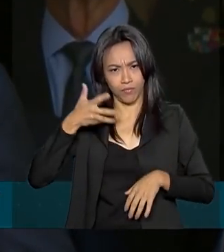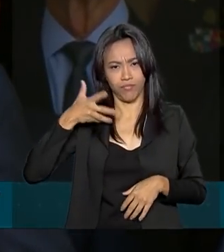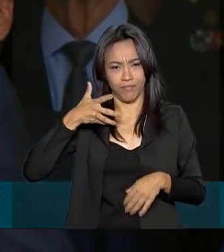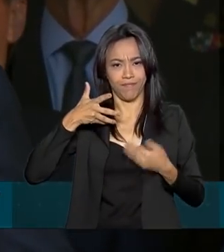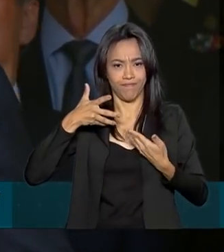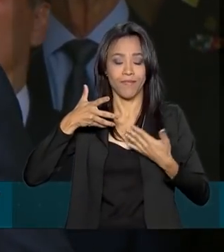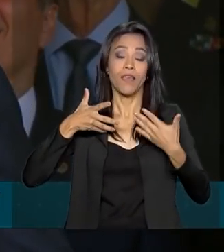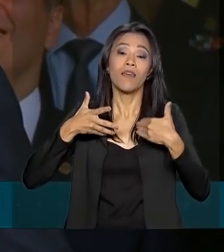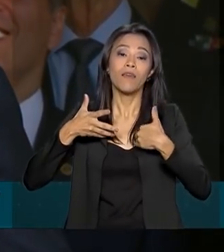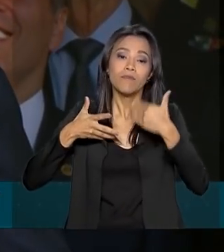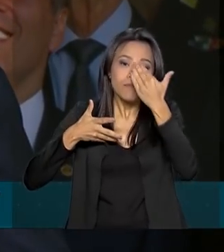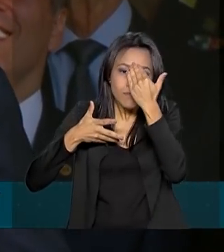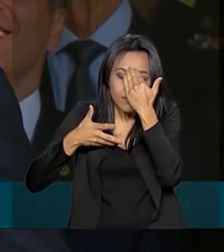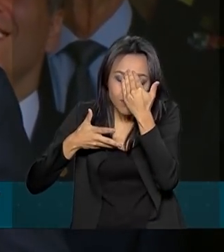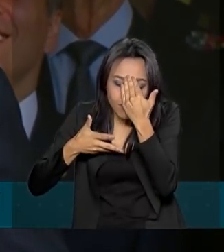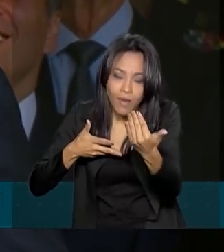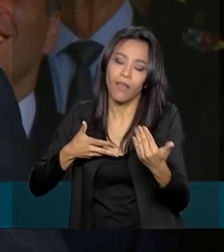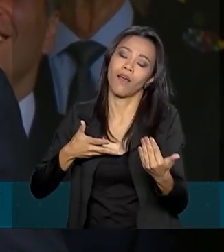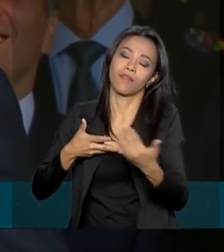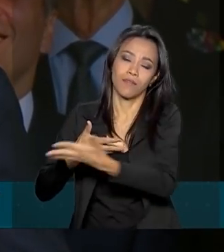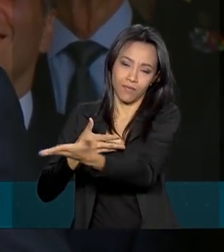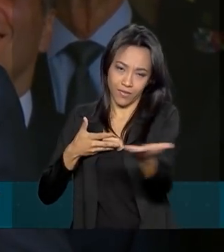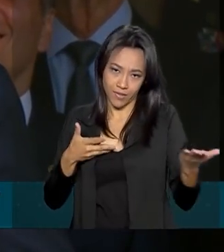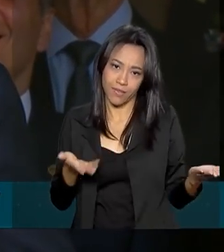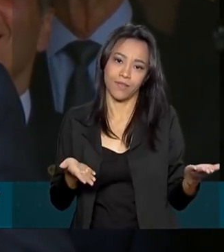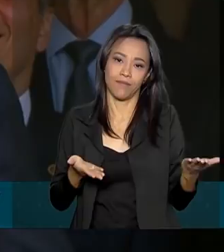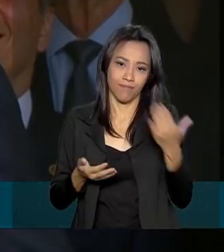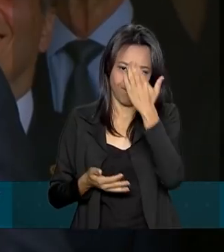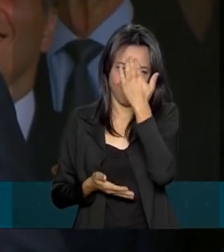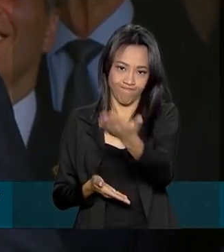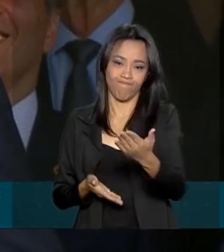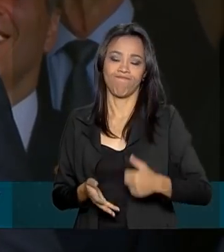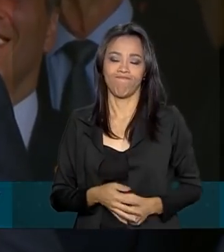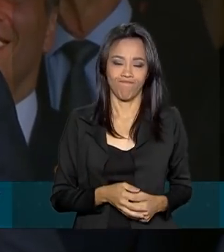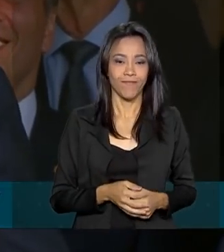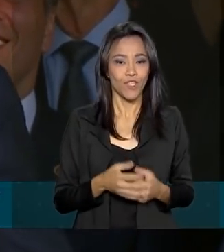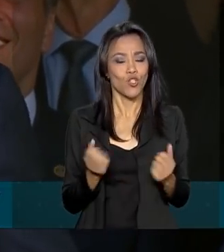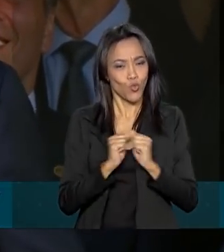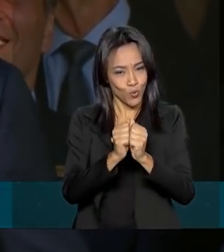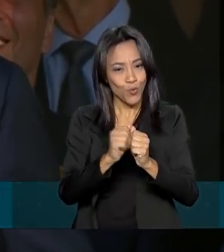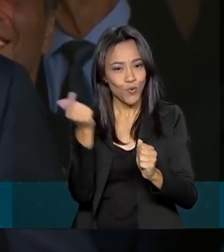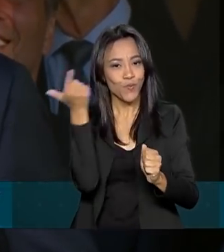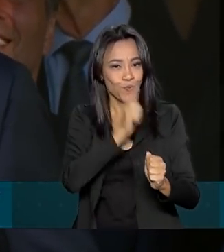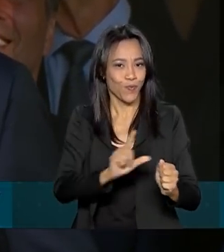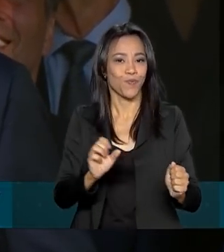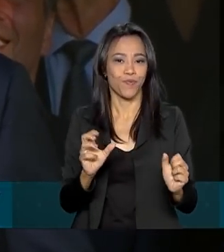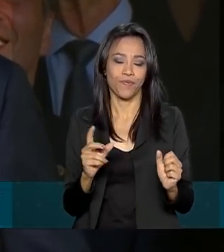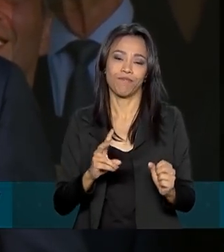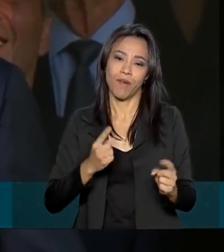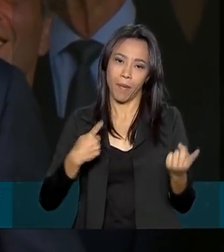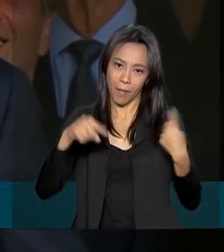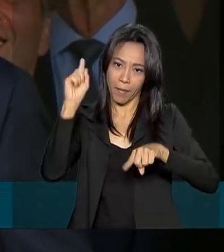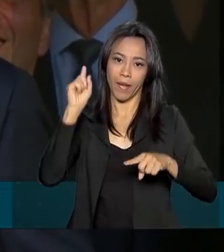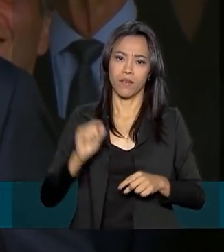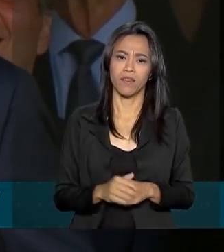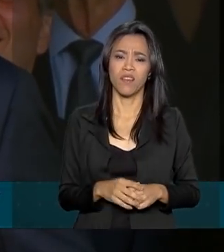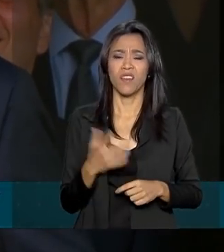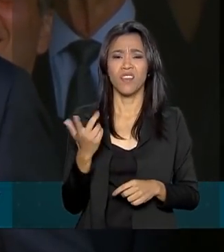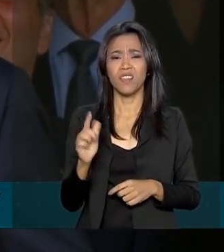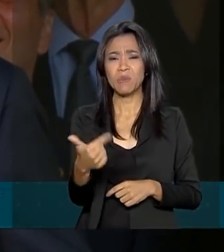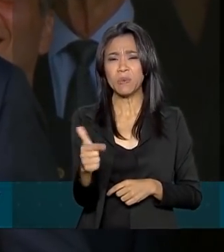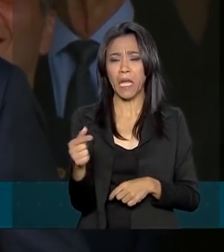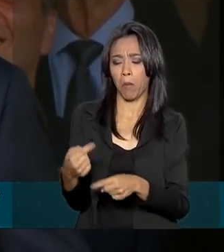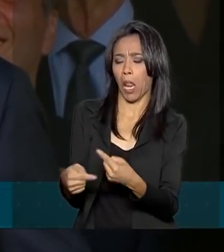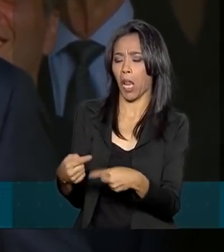meu muito obrigado a todos vocês. Juntos chegaremos lá. E não tem mais política